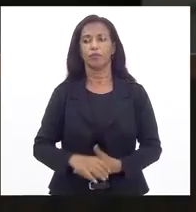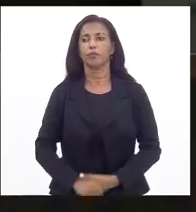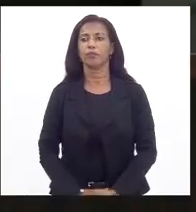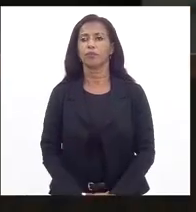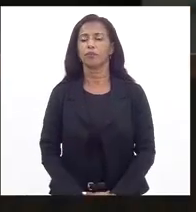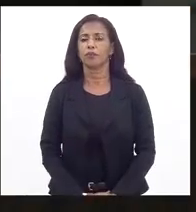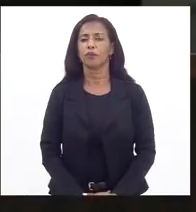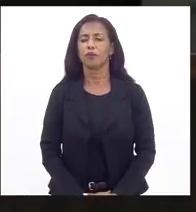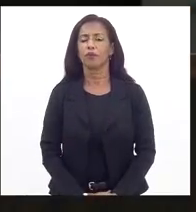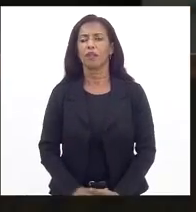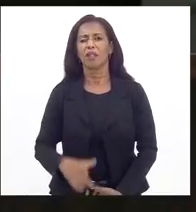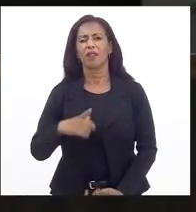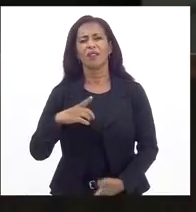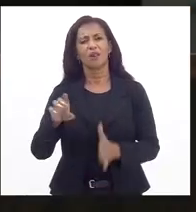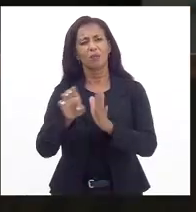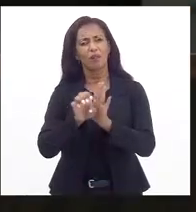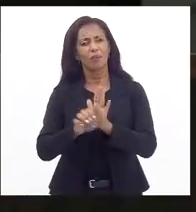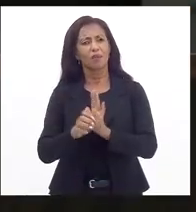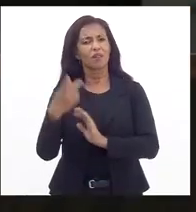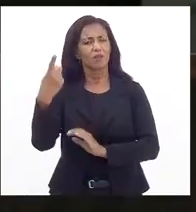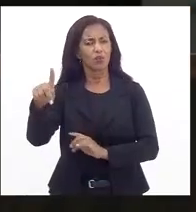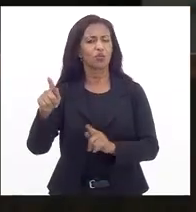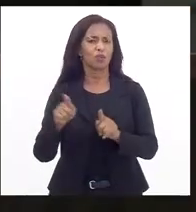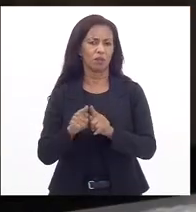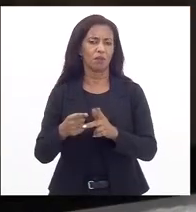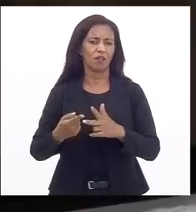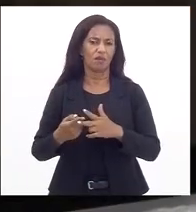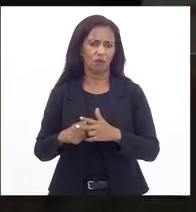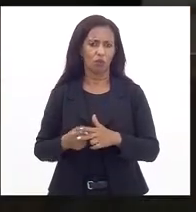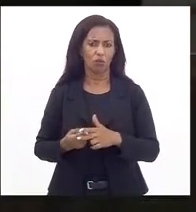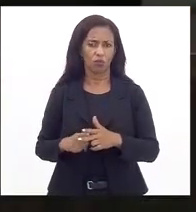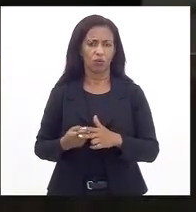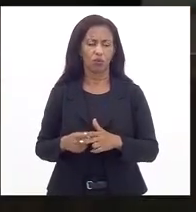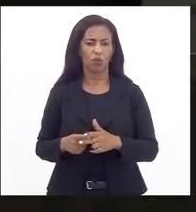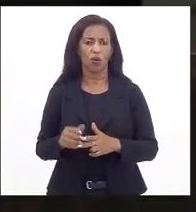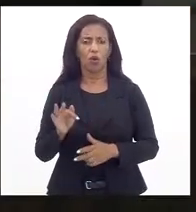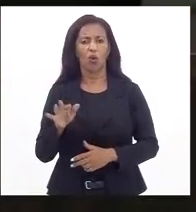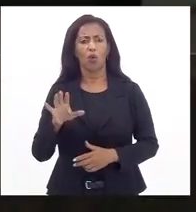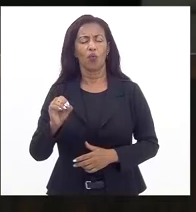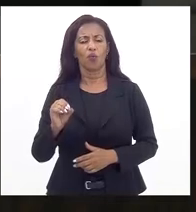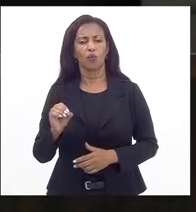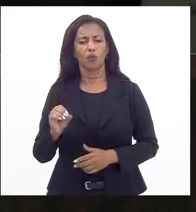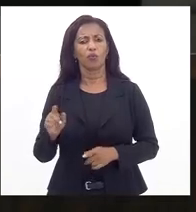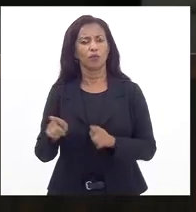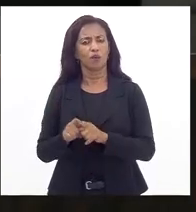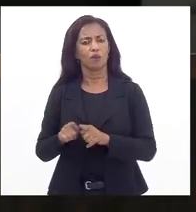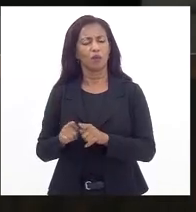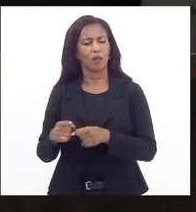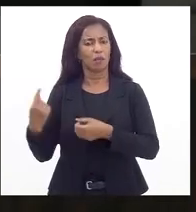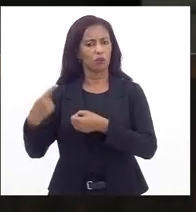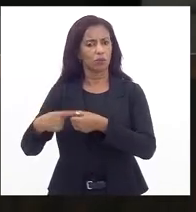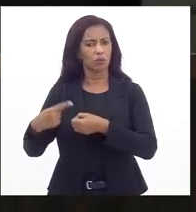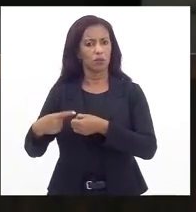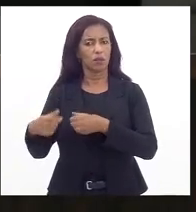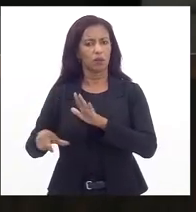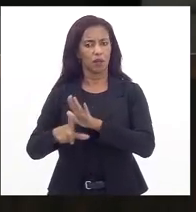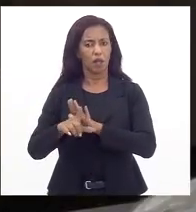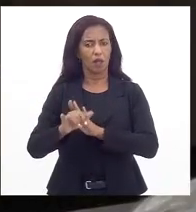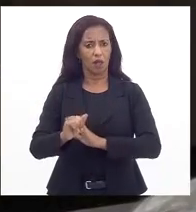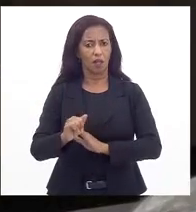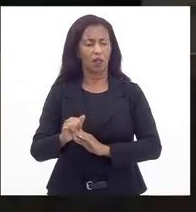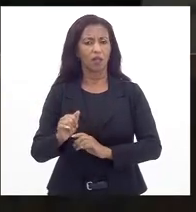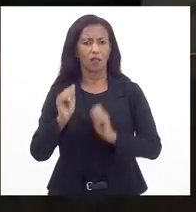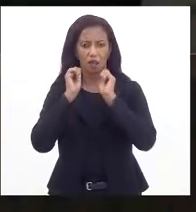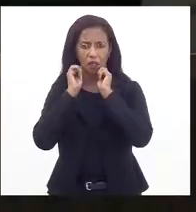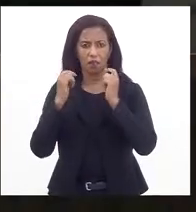tem uma Emenda também que vossa excelência que vão ajustar a quem o senhor do mundo de acesso municipal na lei Nossa do fundo